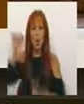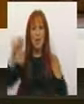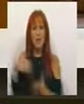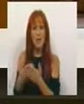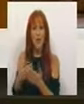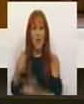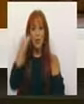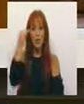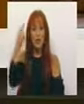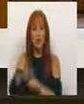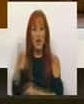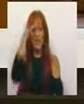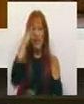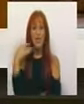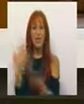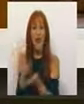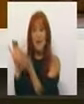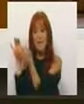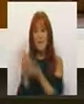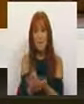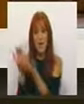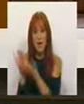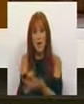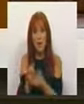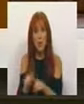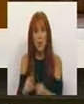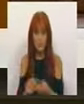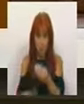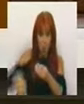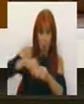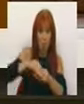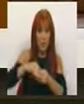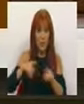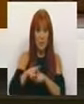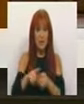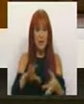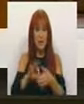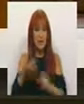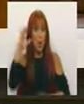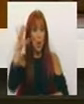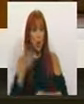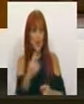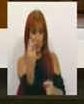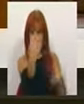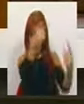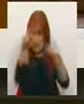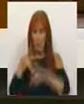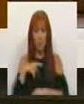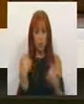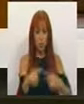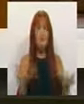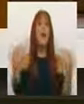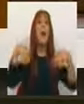oferta turística facilitando o financiamento para o upgrade assunto e as unidades hoteleiras já existentes no país